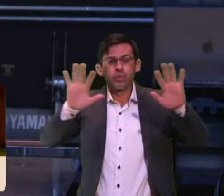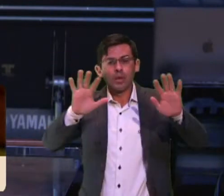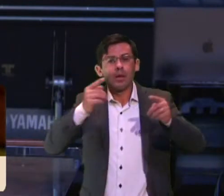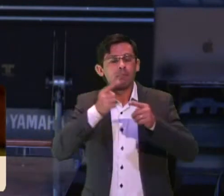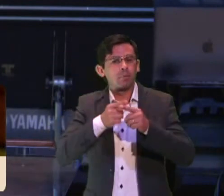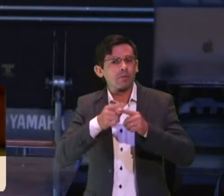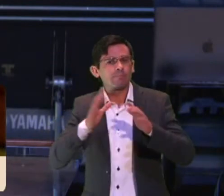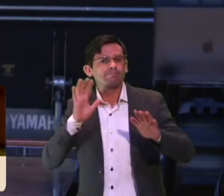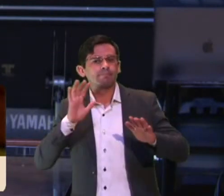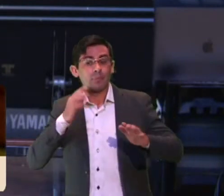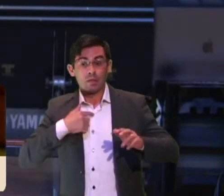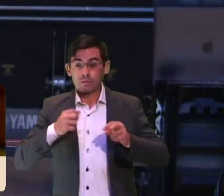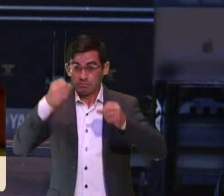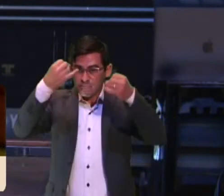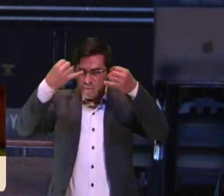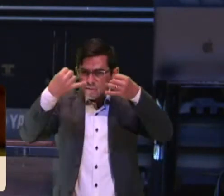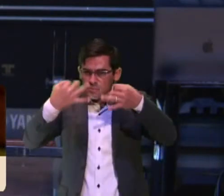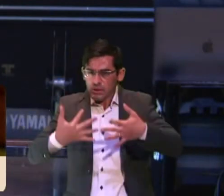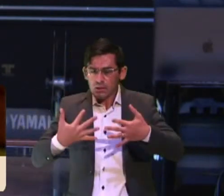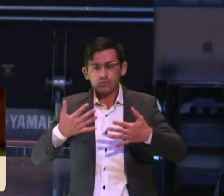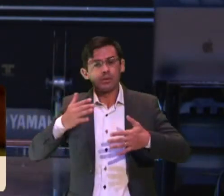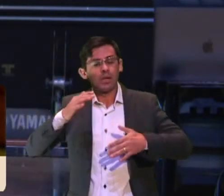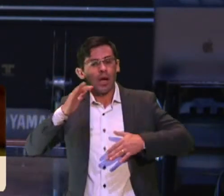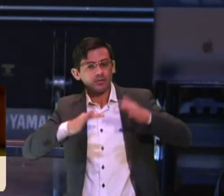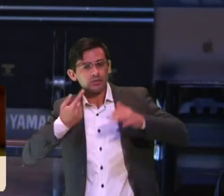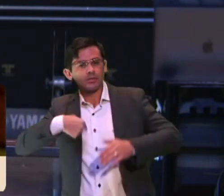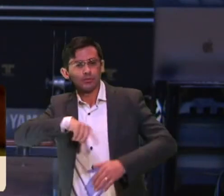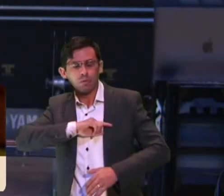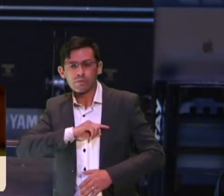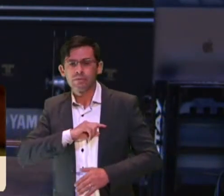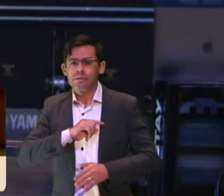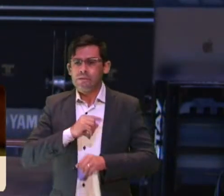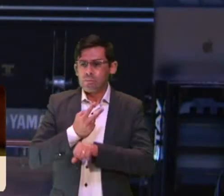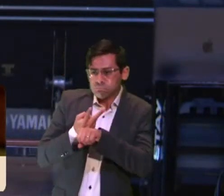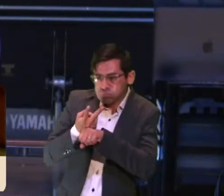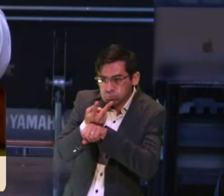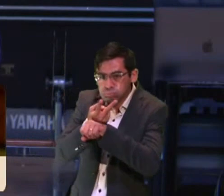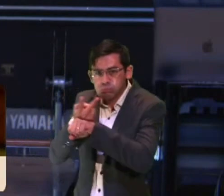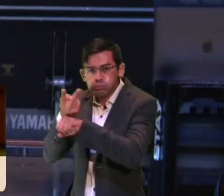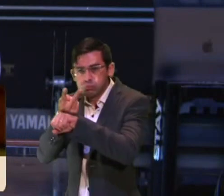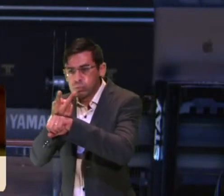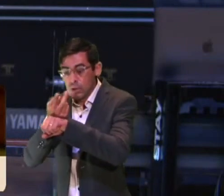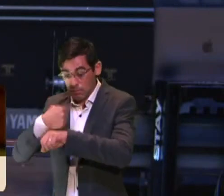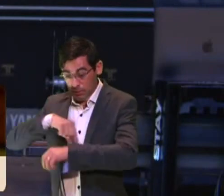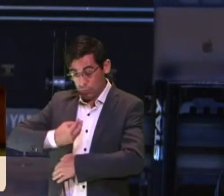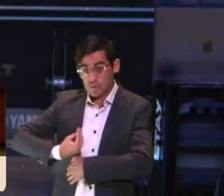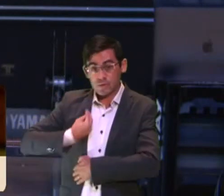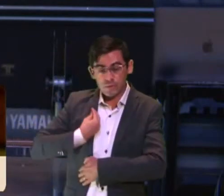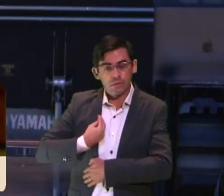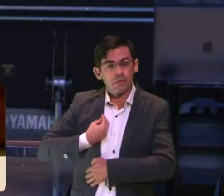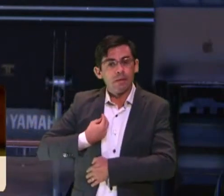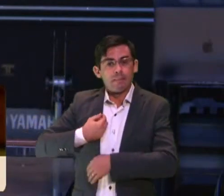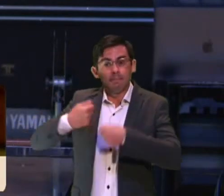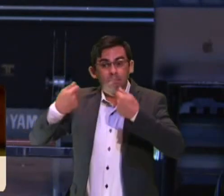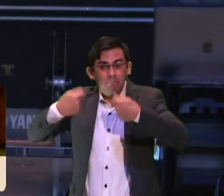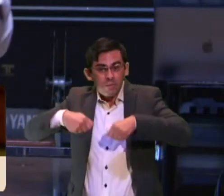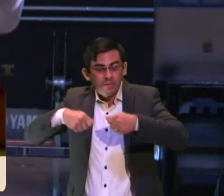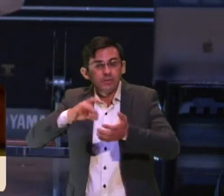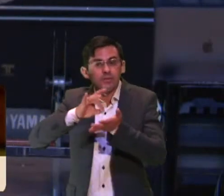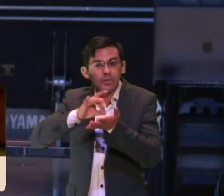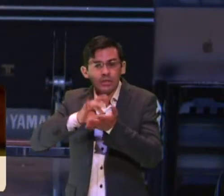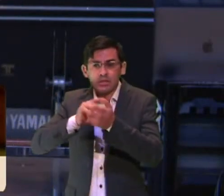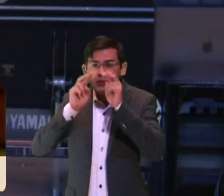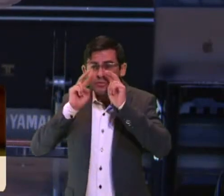que as visões que nós buscamos para as nossas vidas, elas precisam ser